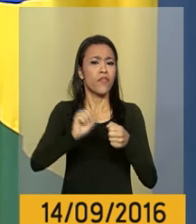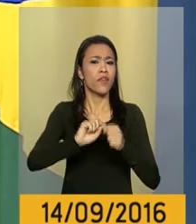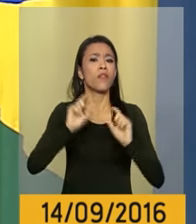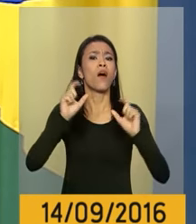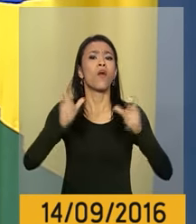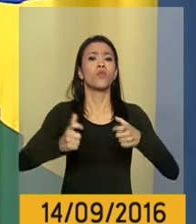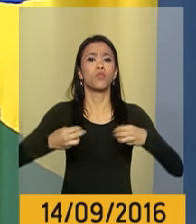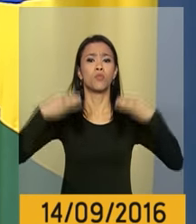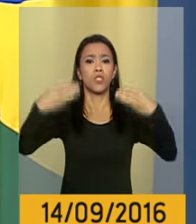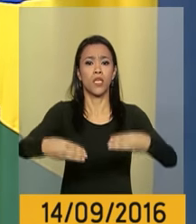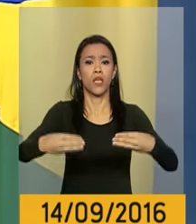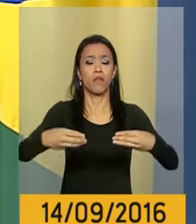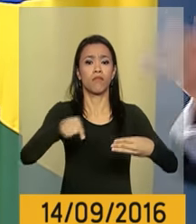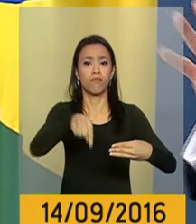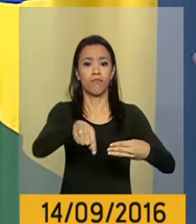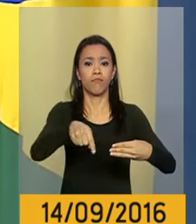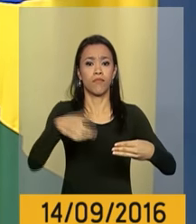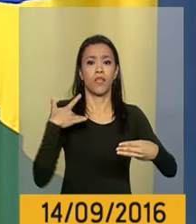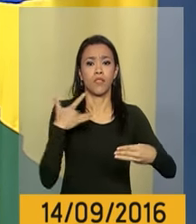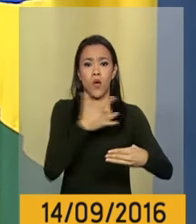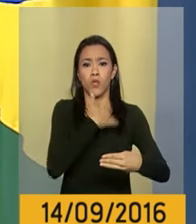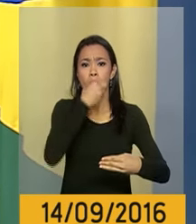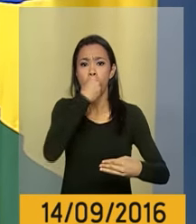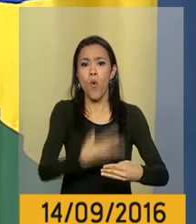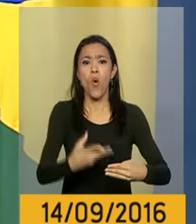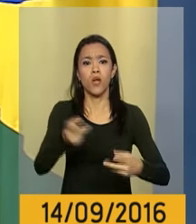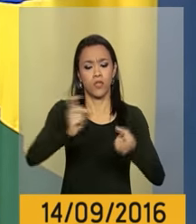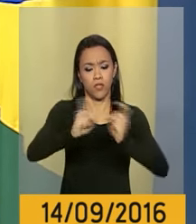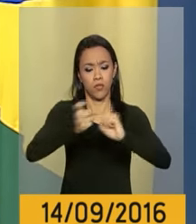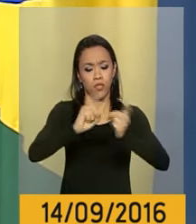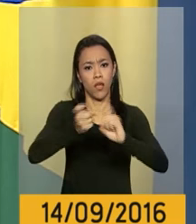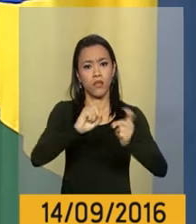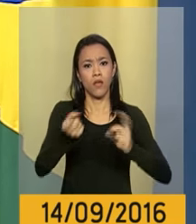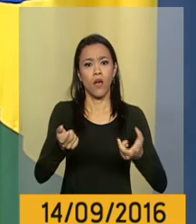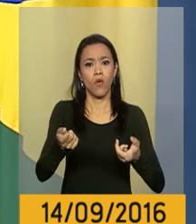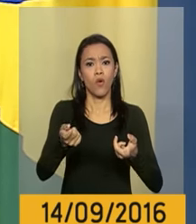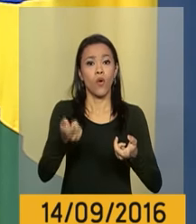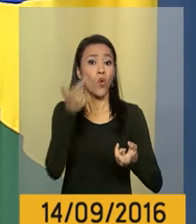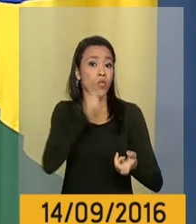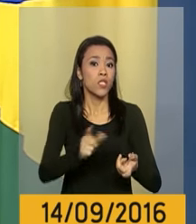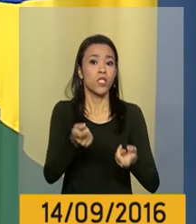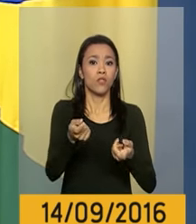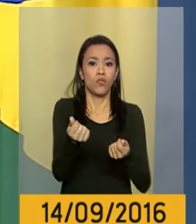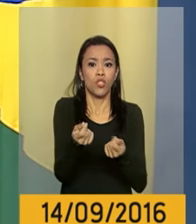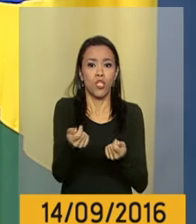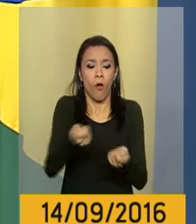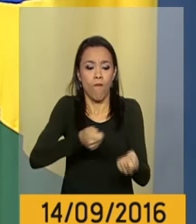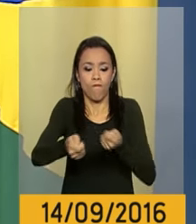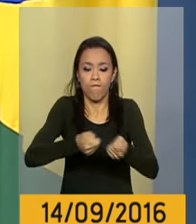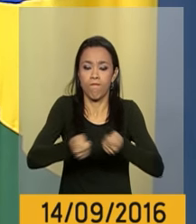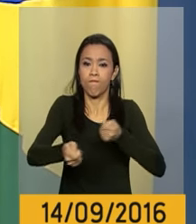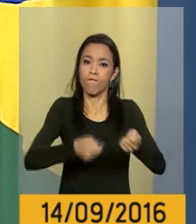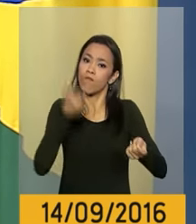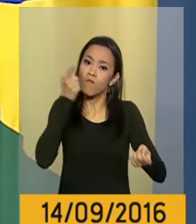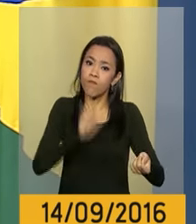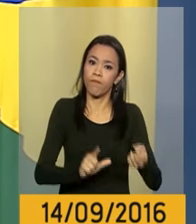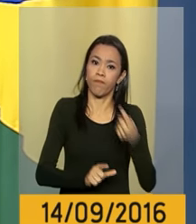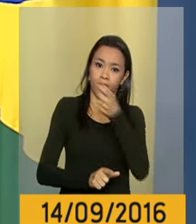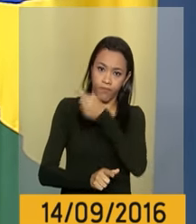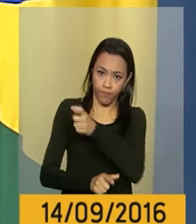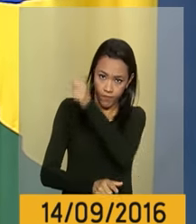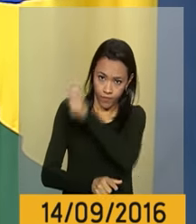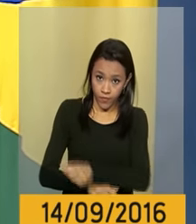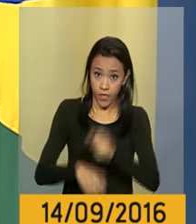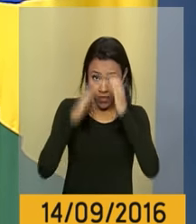Saúde significa simplesmente isto: uma boa gestão, uma gestão equilibrada, atento, portanto, ao preceito